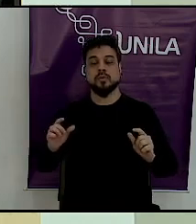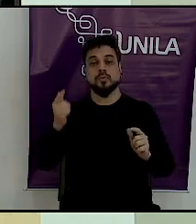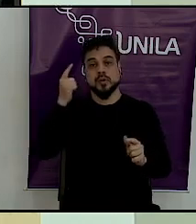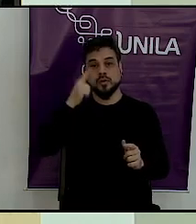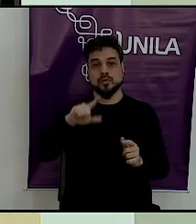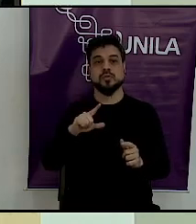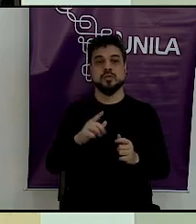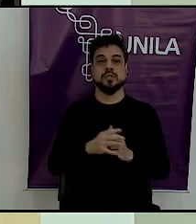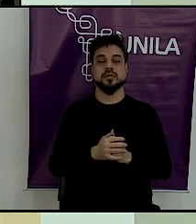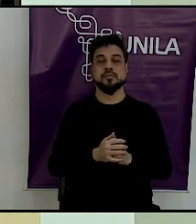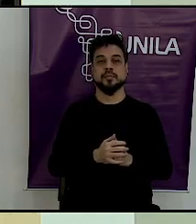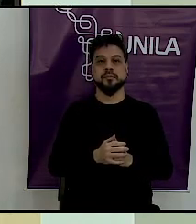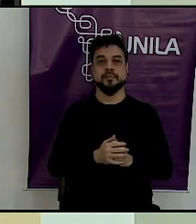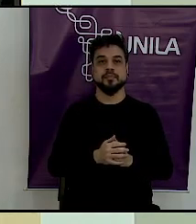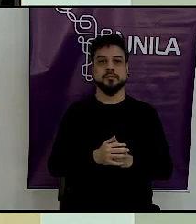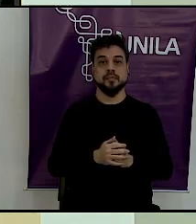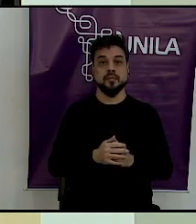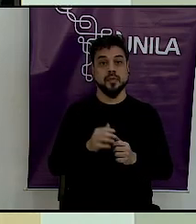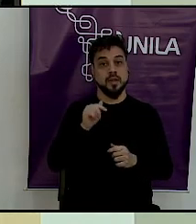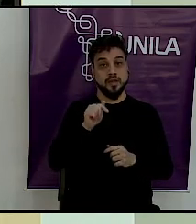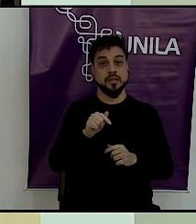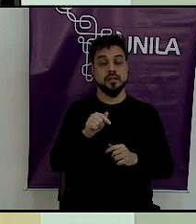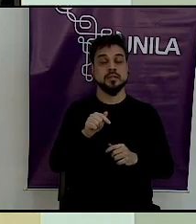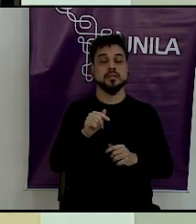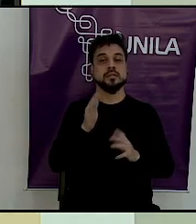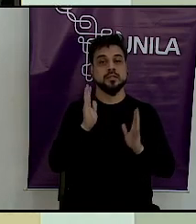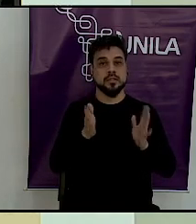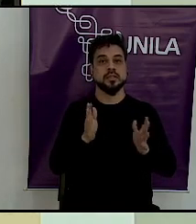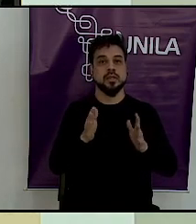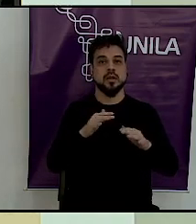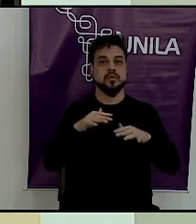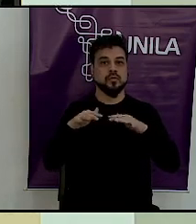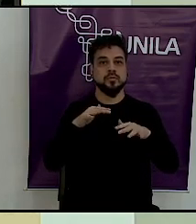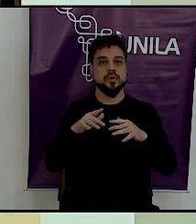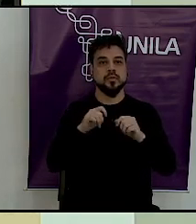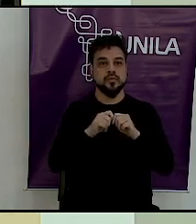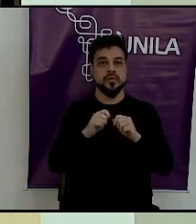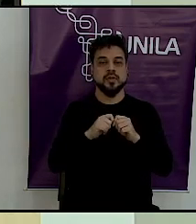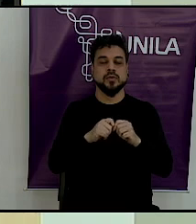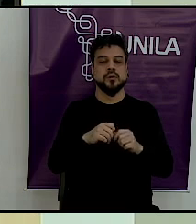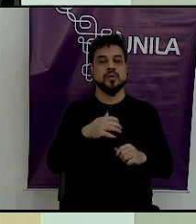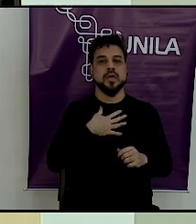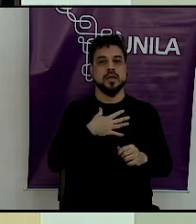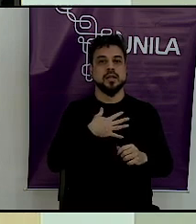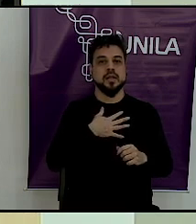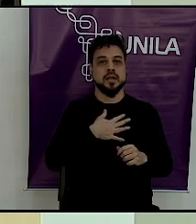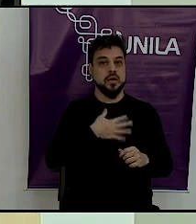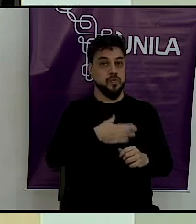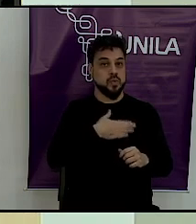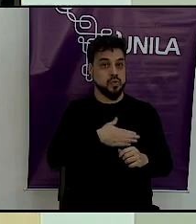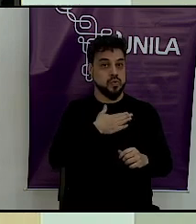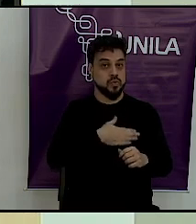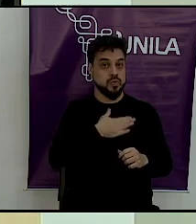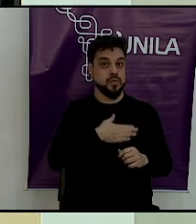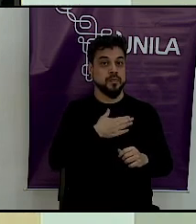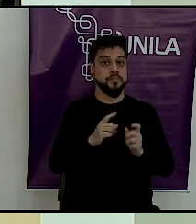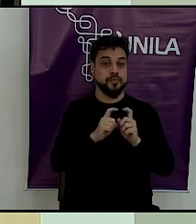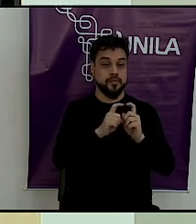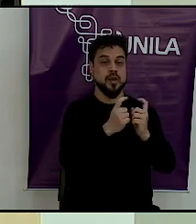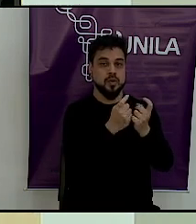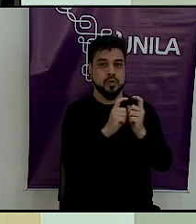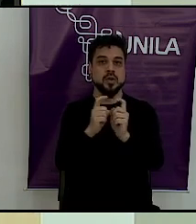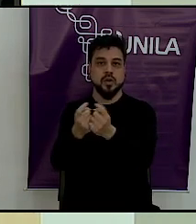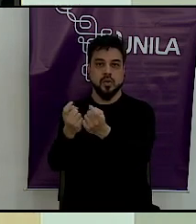alocações de recursos possíveis. Então, esse movimento foi feito no mês de agosto, as reuniões com as macrounidades,